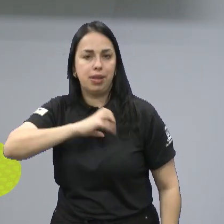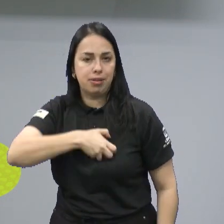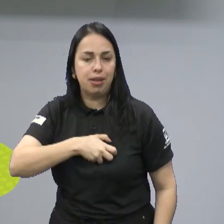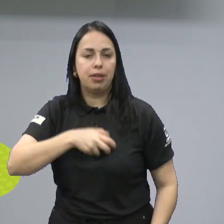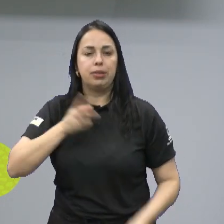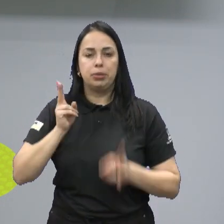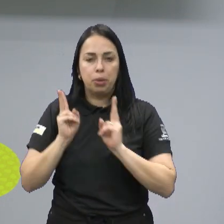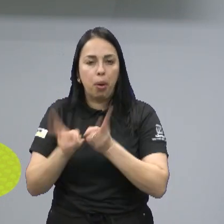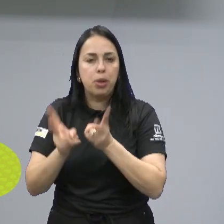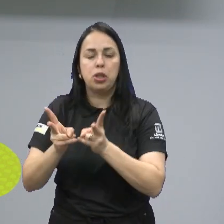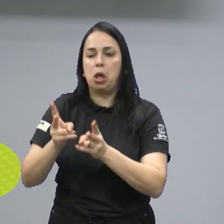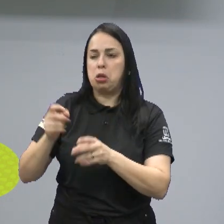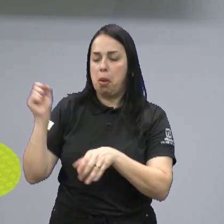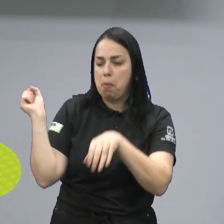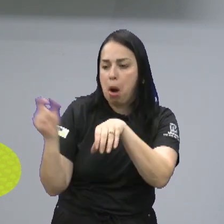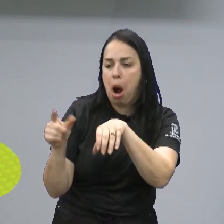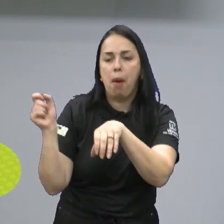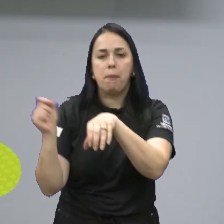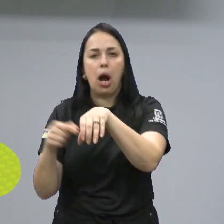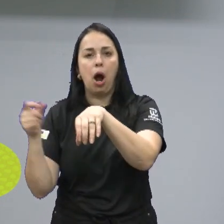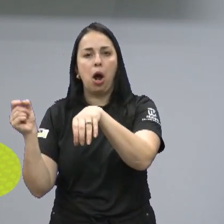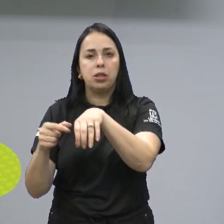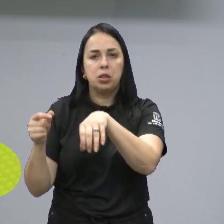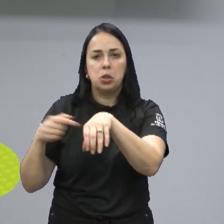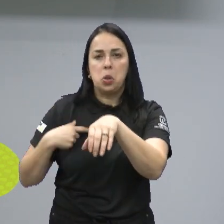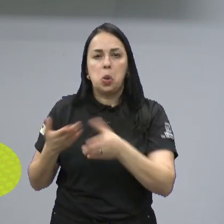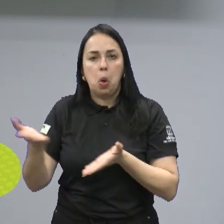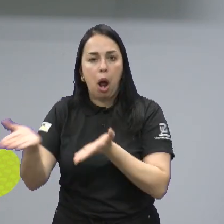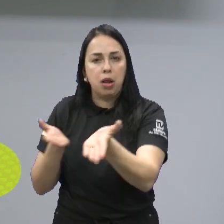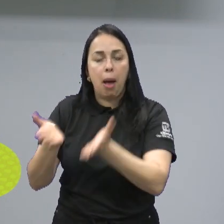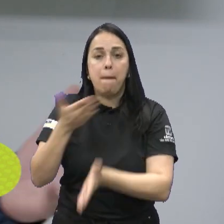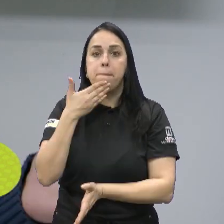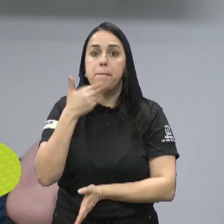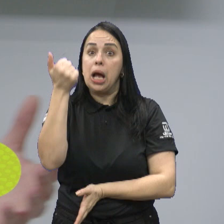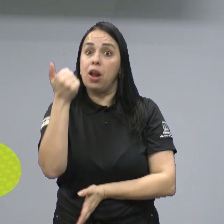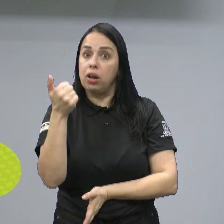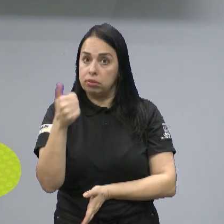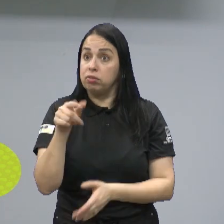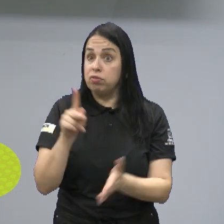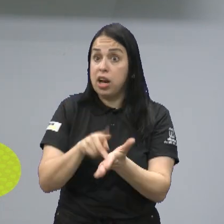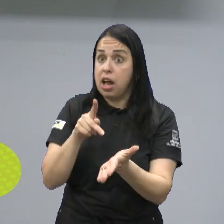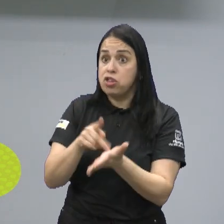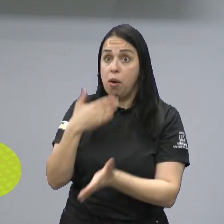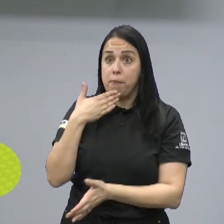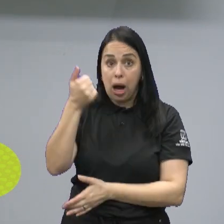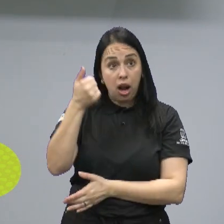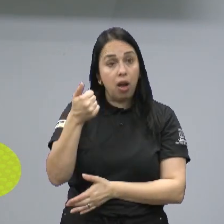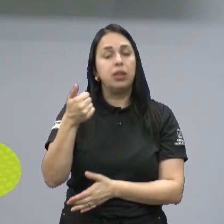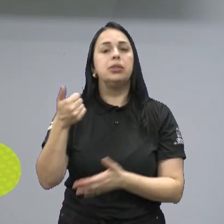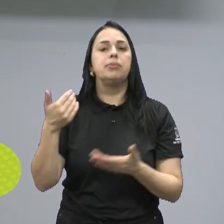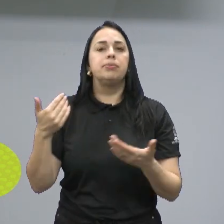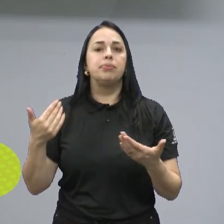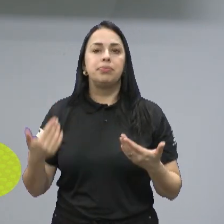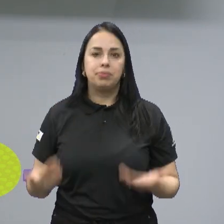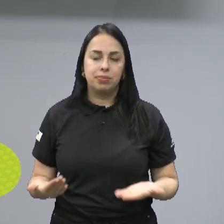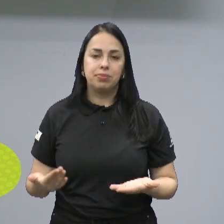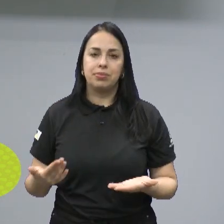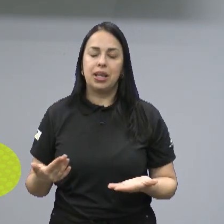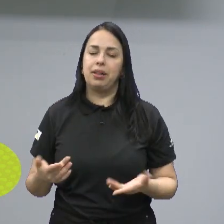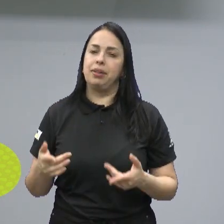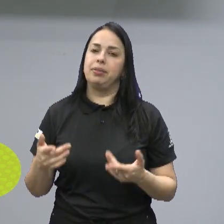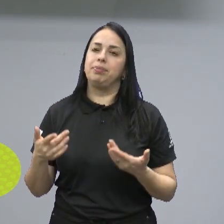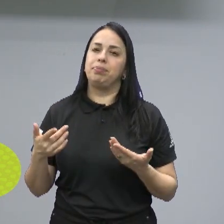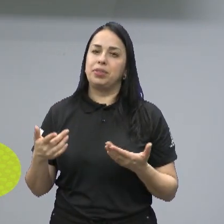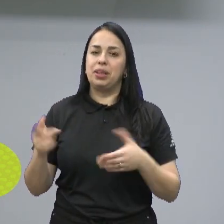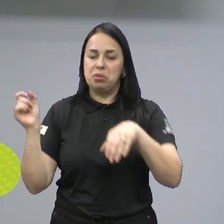campanha extremamente sólida, com um dos melhores ataques da competição. O melhor ataque da competição. Inclusive,